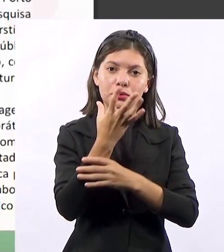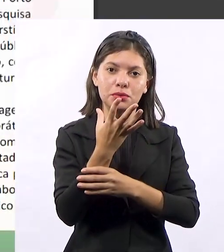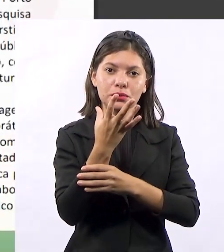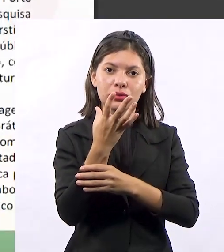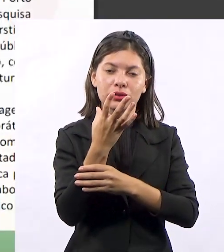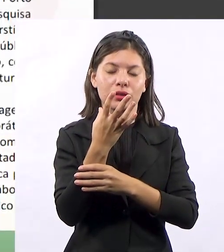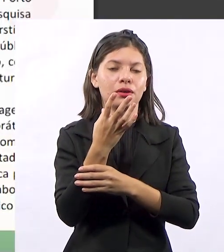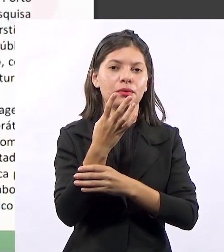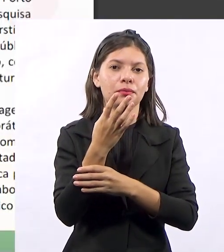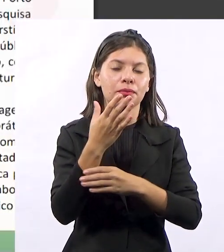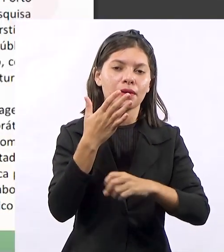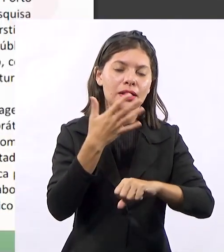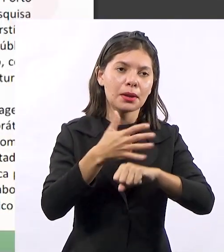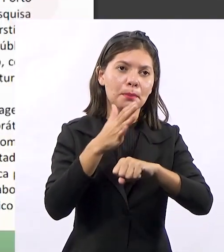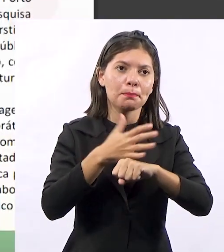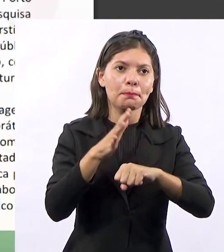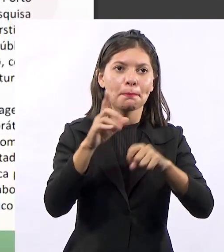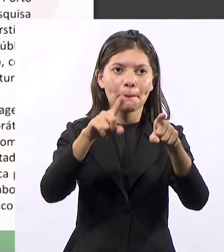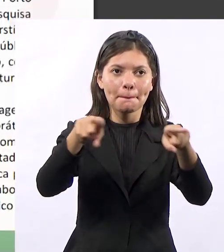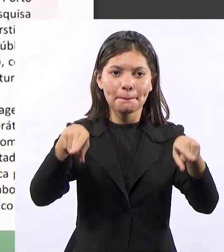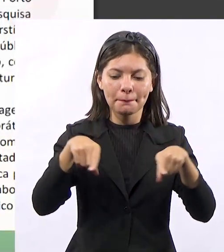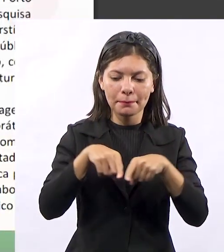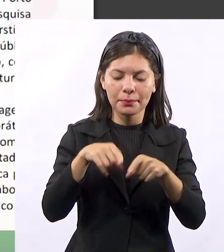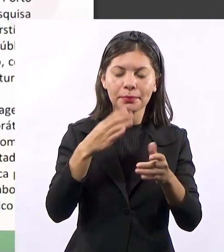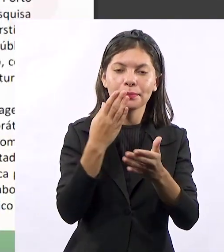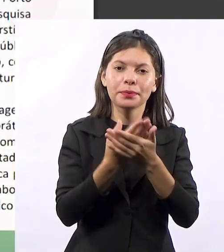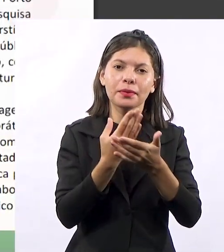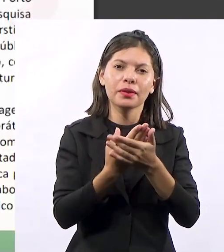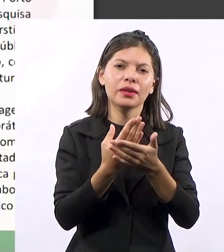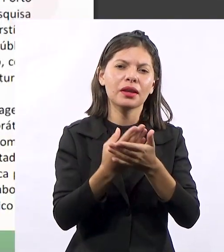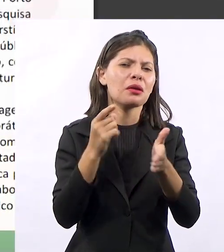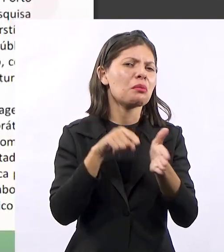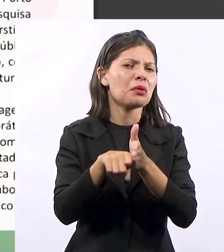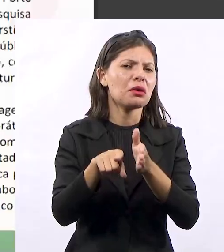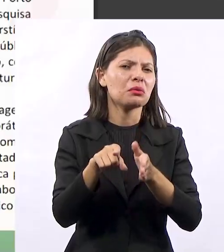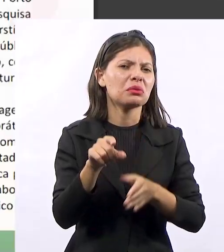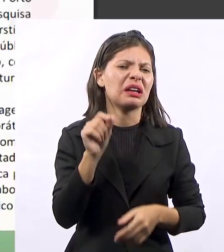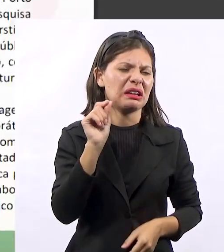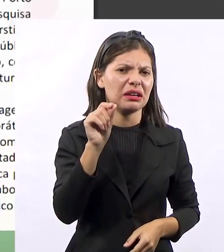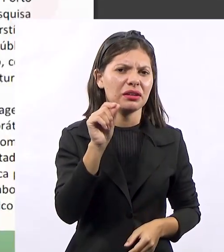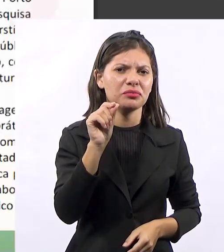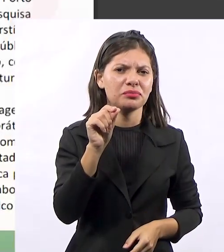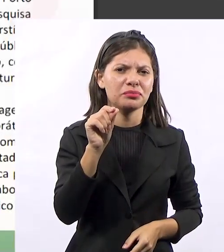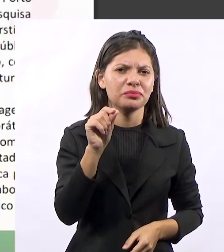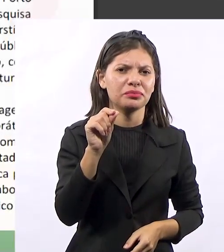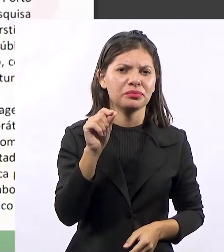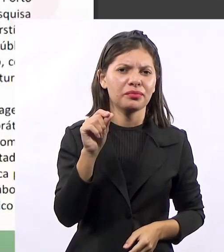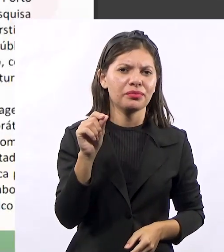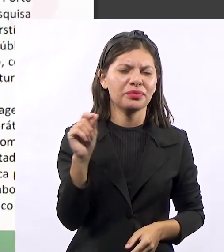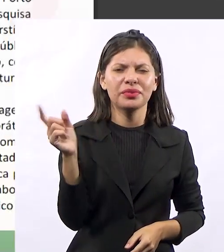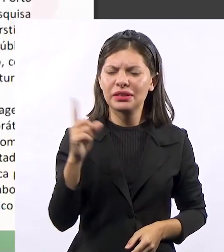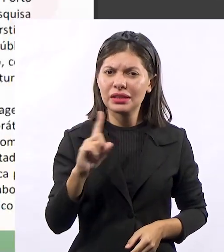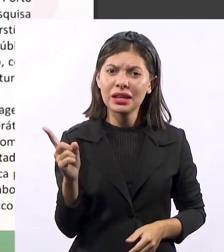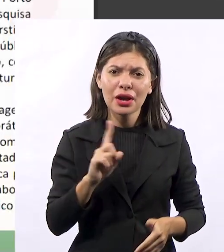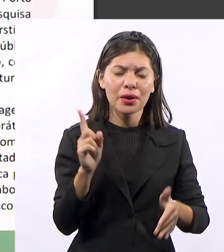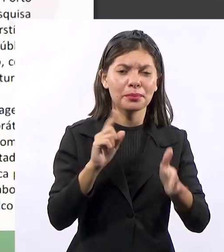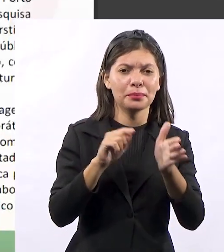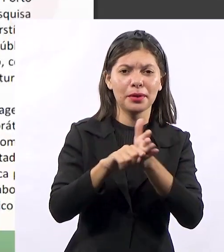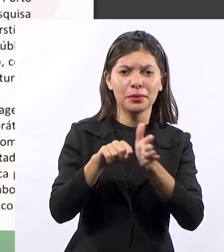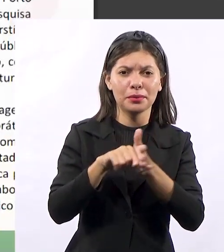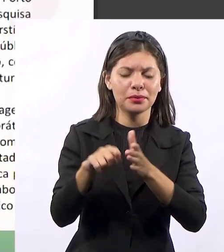reconstrução constante da prática em sala de aula. Será que esse daqui é o problema? Ele parece uma pergunta para